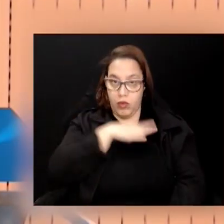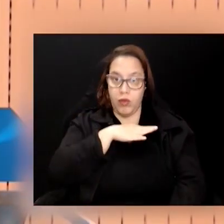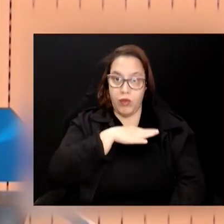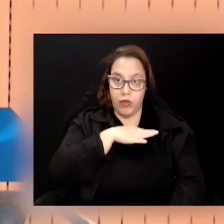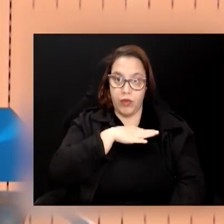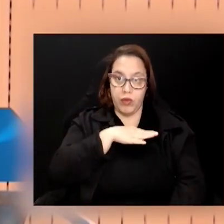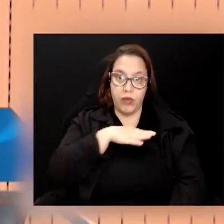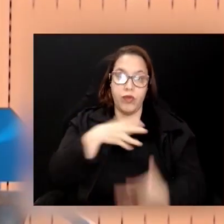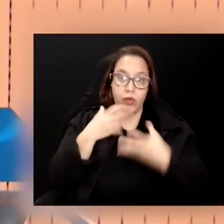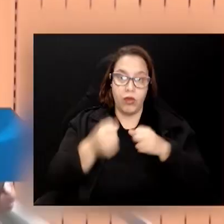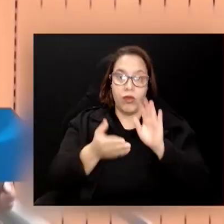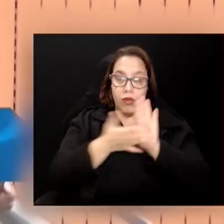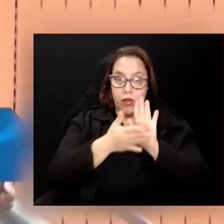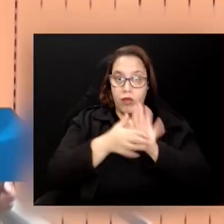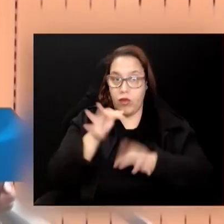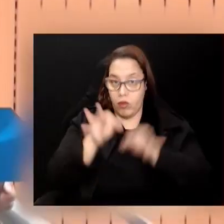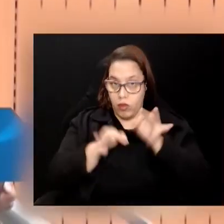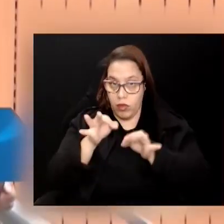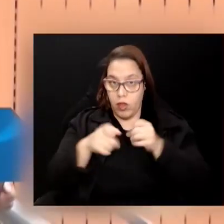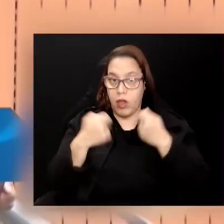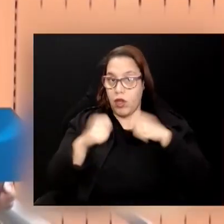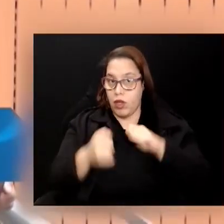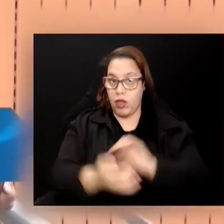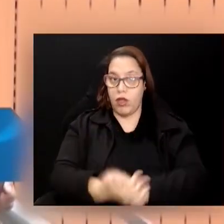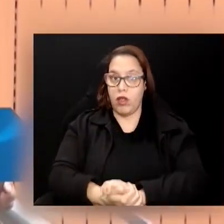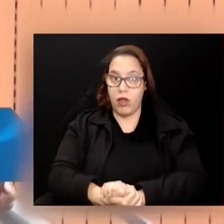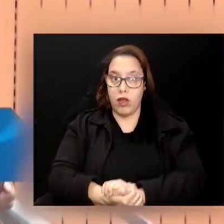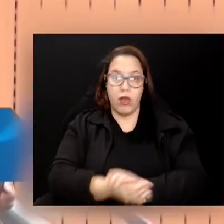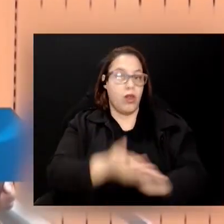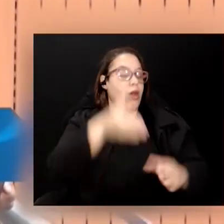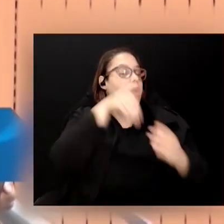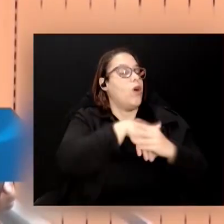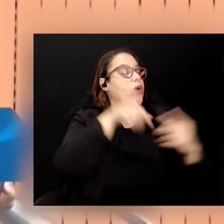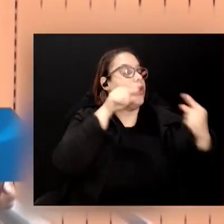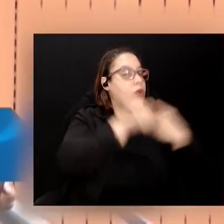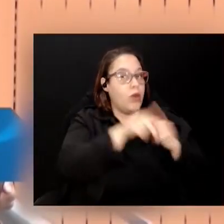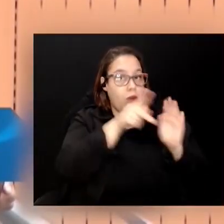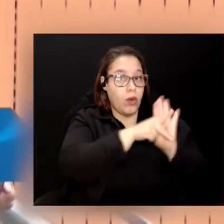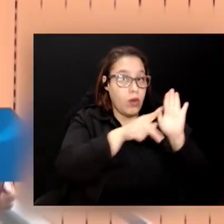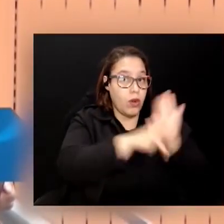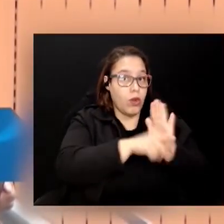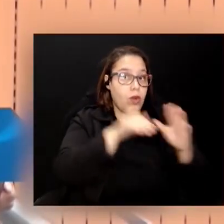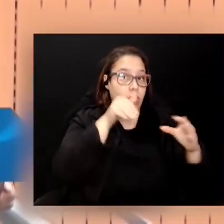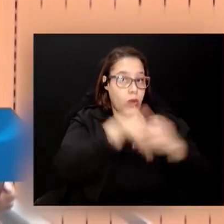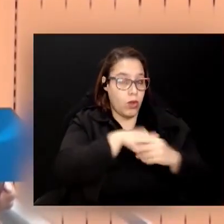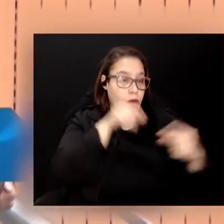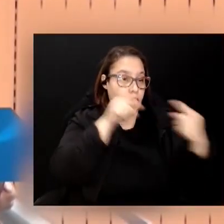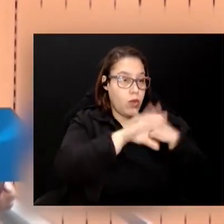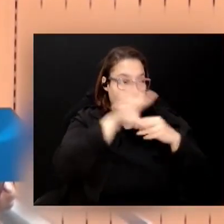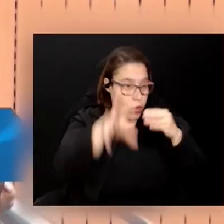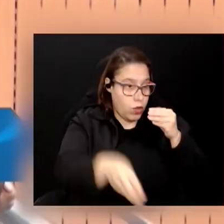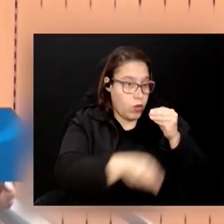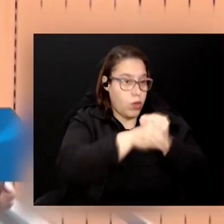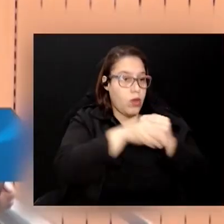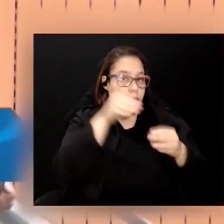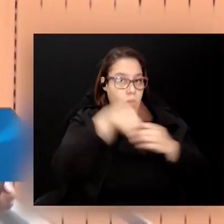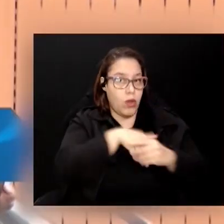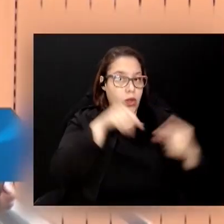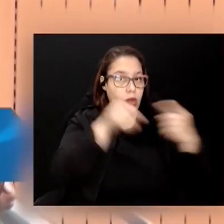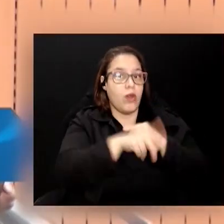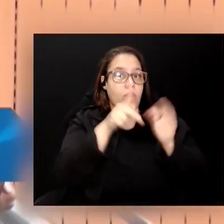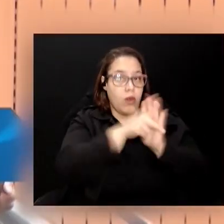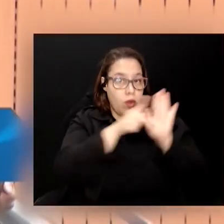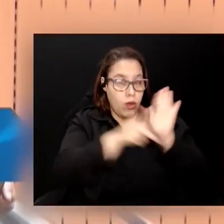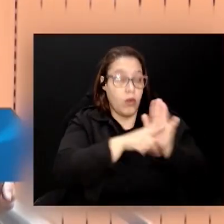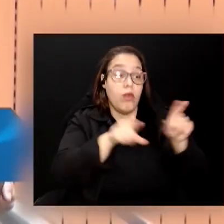medidas judiciais cabíveis. Eu voto contra esse projeto, voto contra as emendas e eu voto contra o projeto também, porque